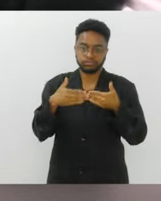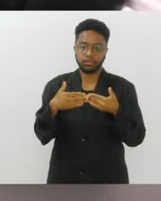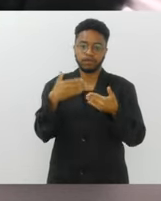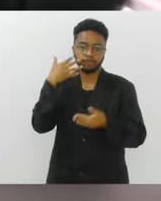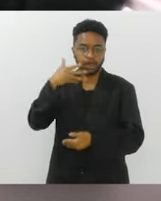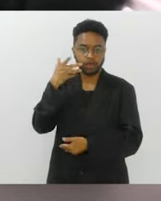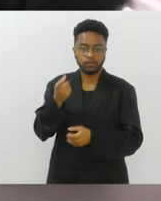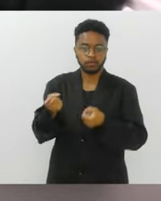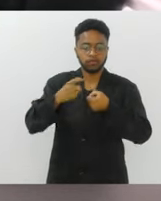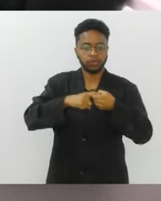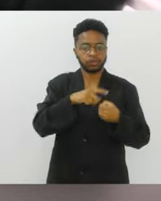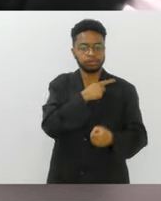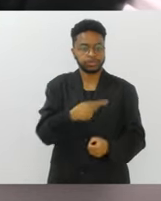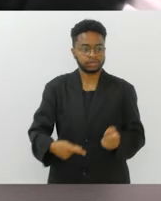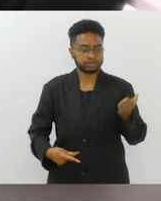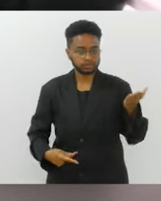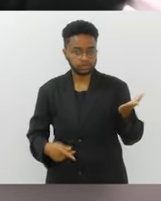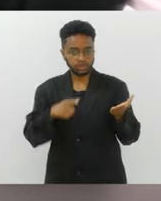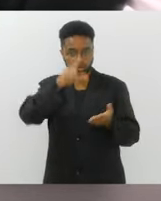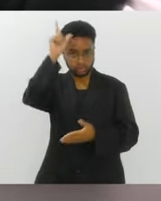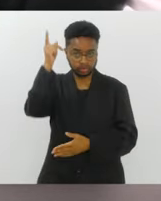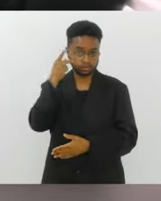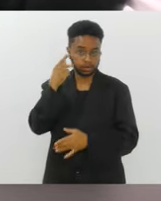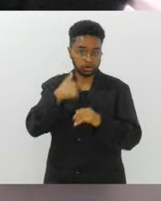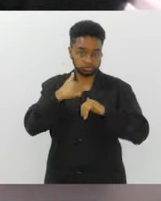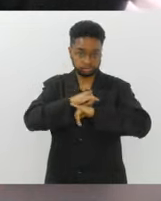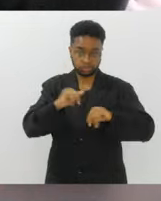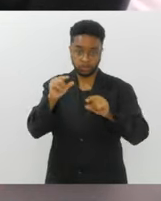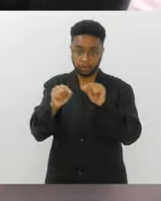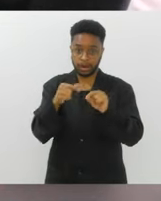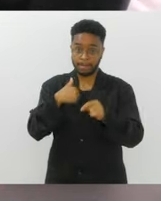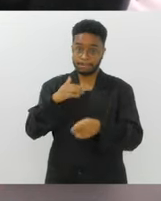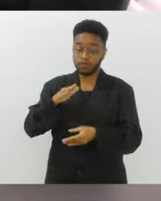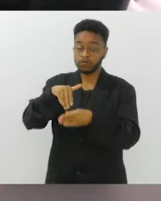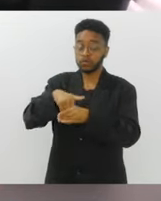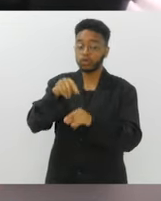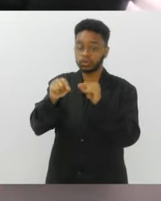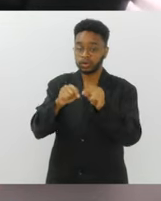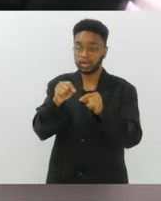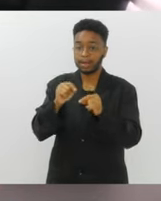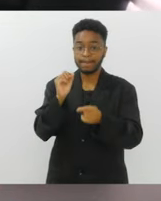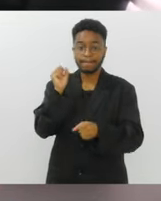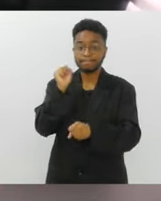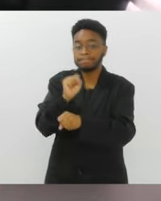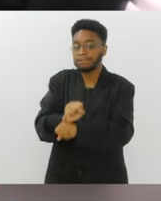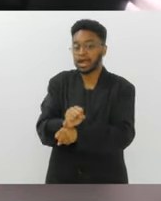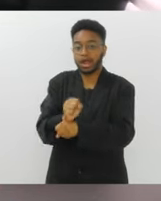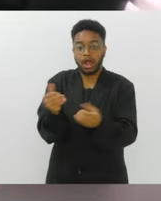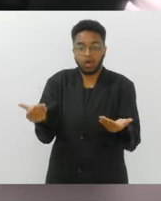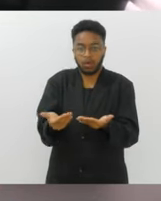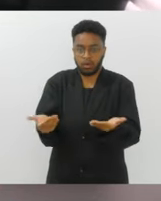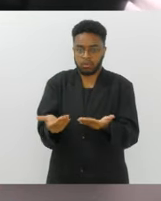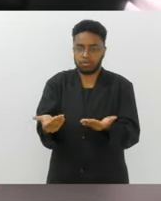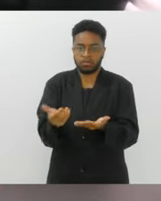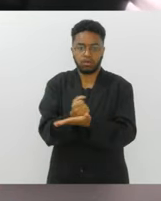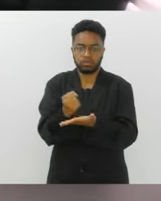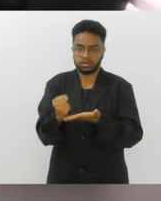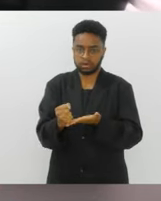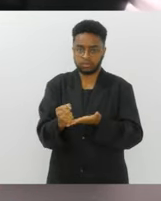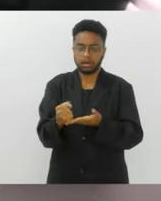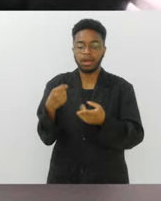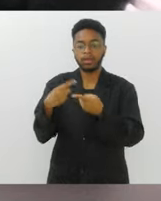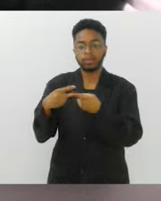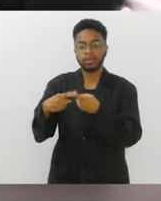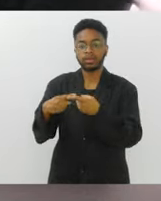Paulo, dizendo o seguinte: eu, pessoalmente, o meu voto é intervenção já. É um grupo